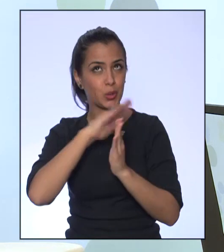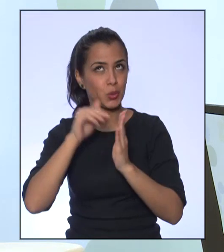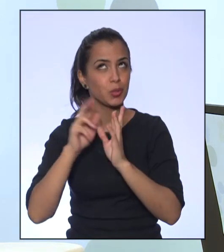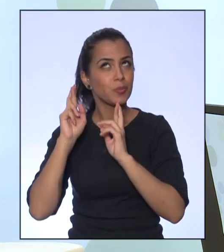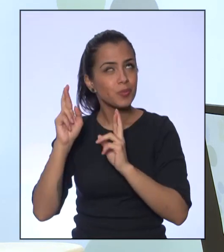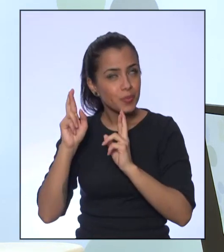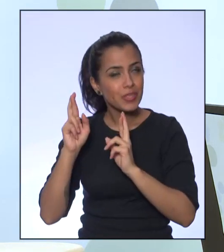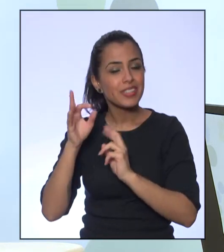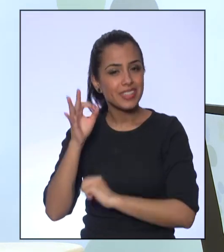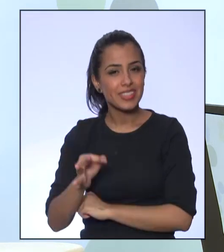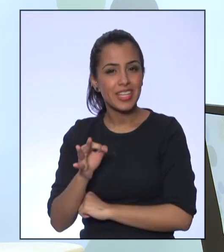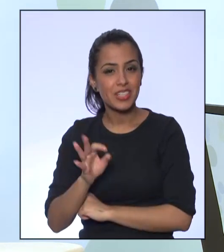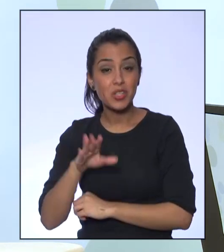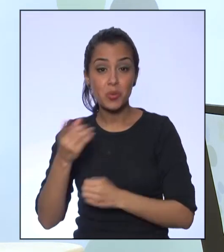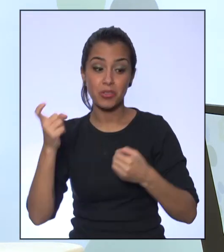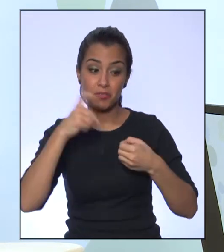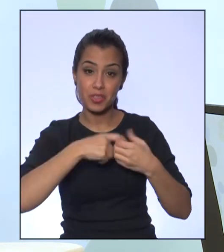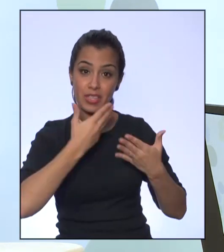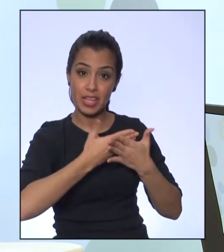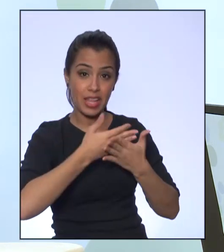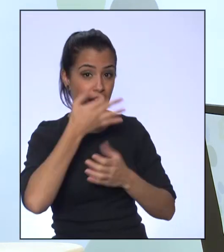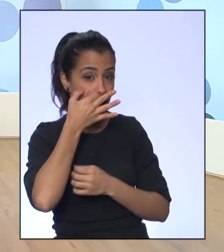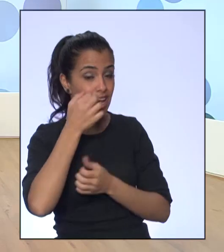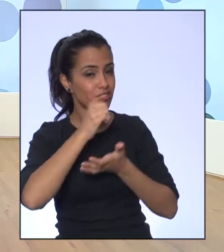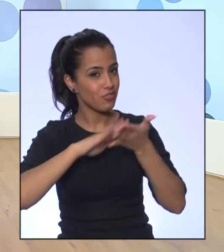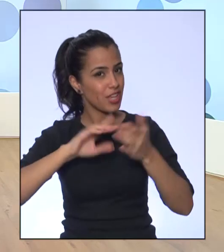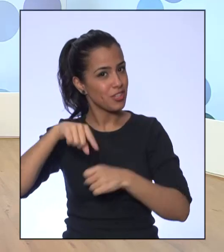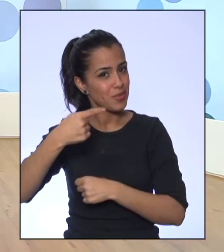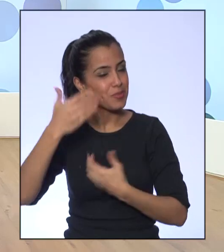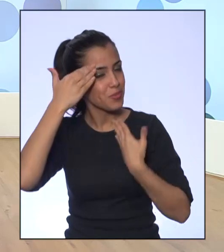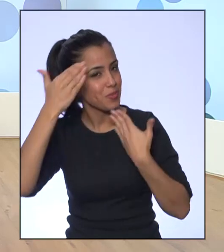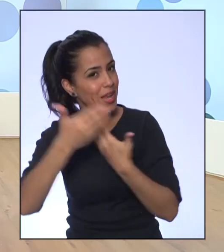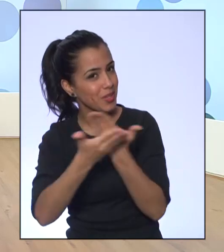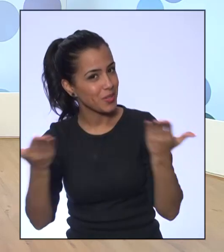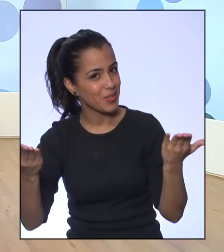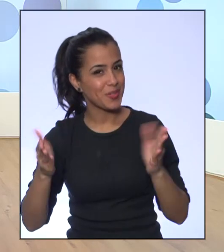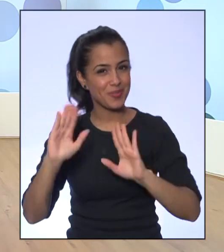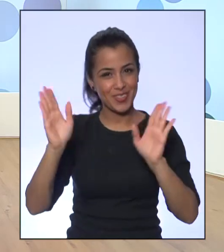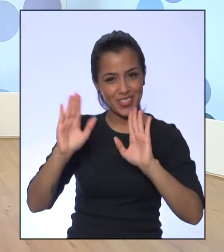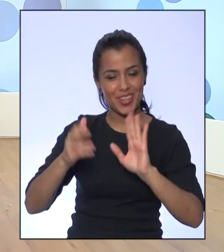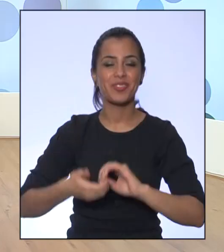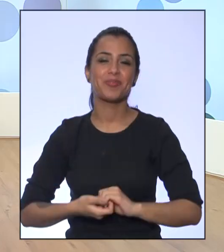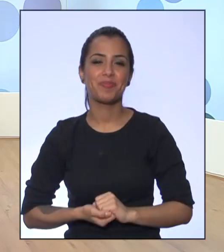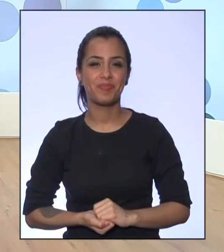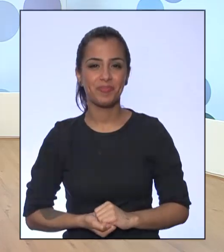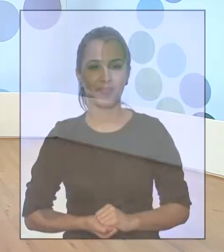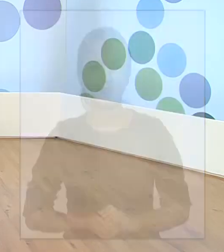aulas, façam essa atividade. Muito obrigado a todos. Tchau, tchau.